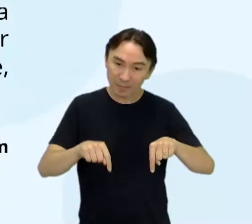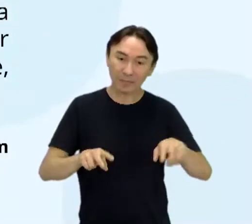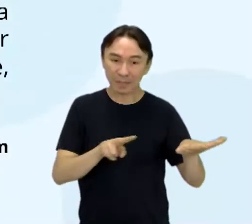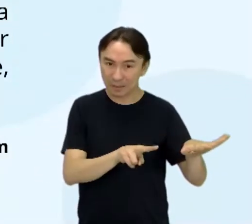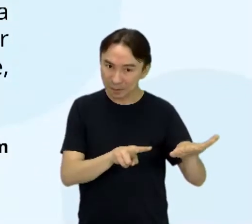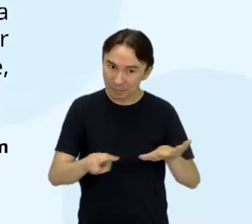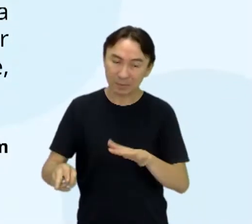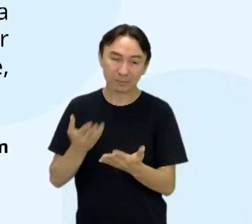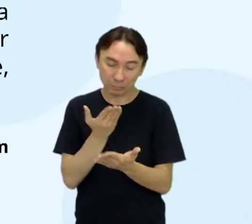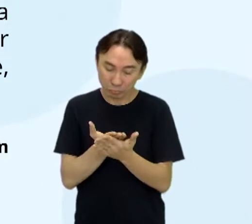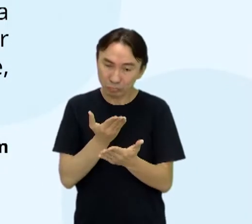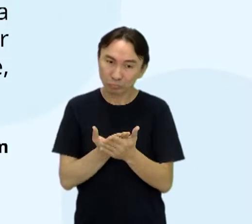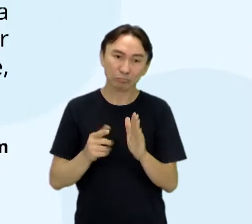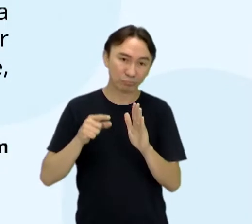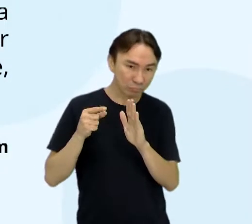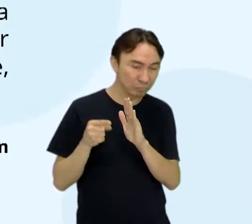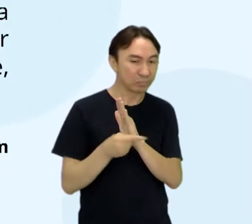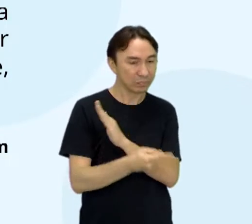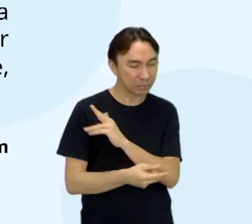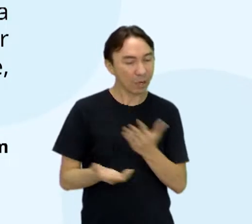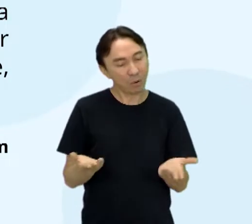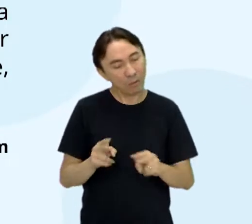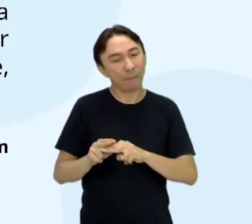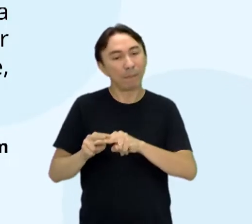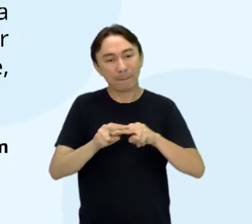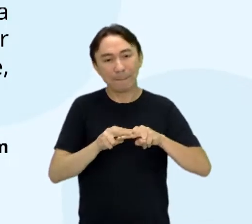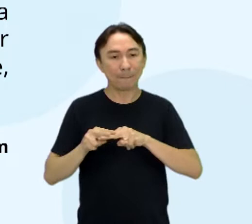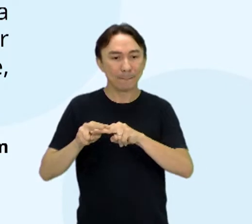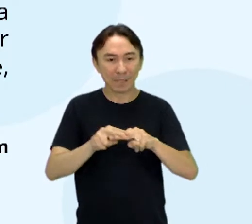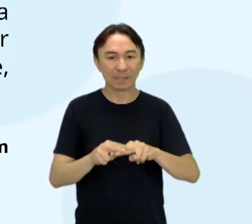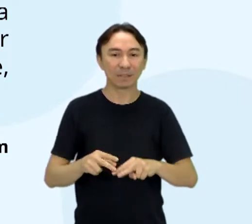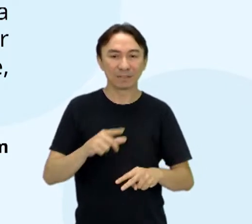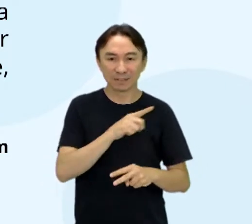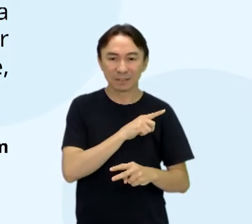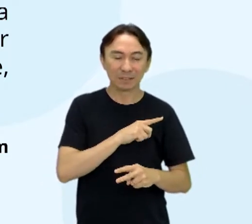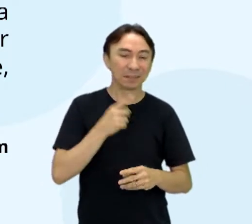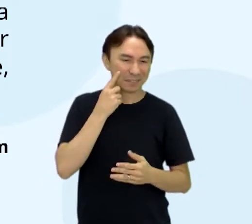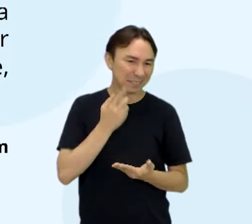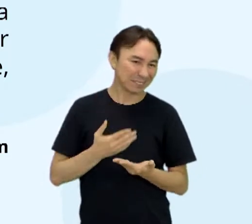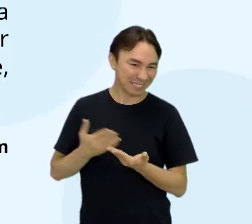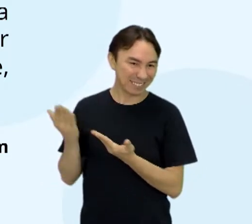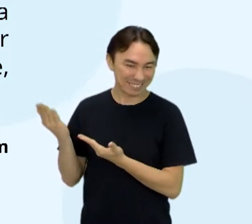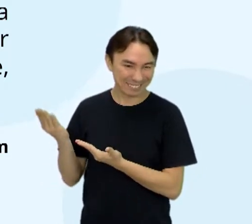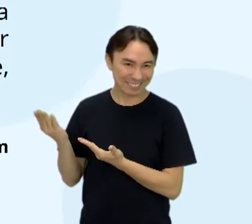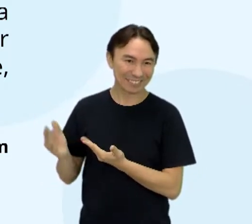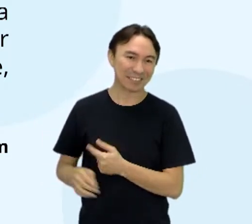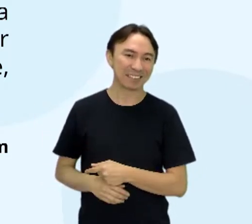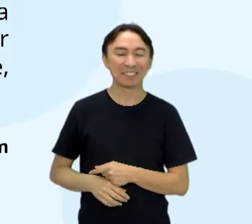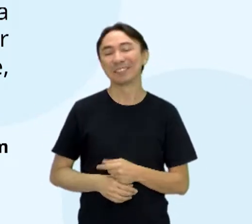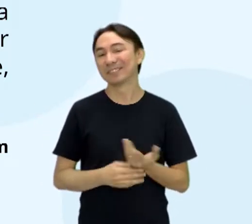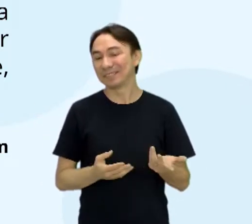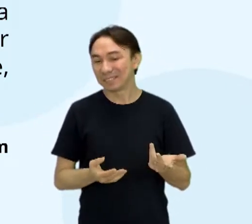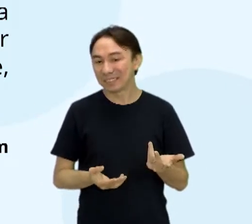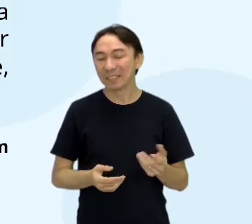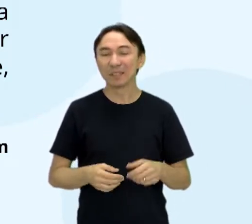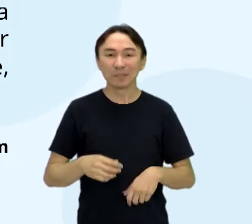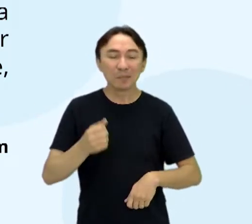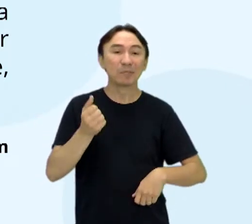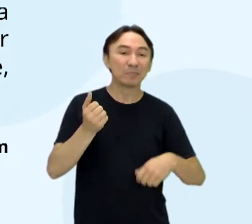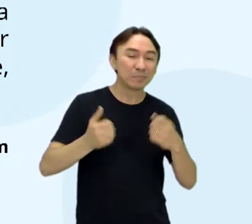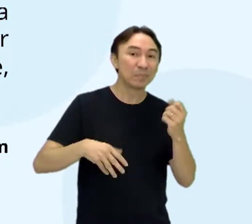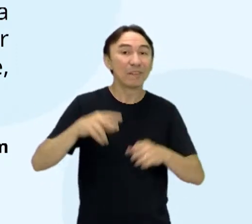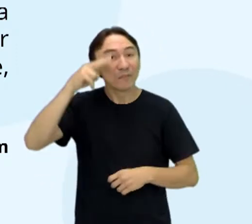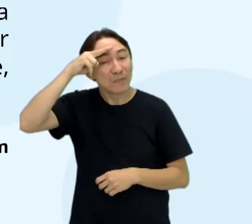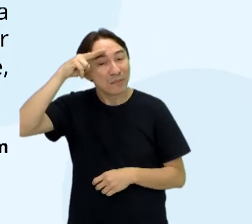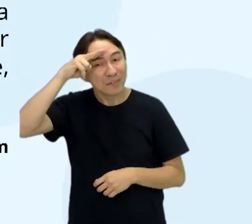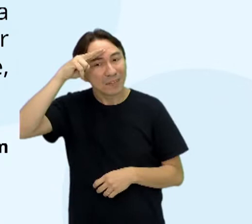a retomada, vamos voltar um pouquinho, aparece aí um belo tucano, você já imagina o direcionamento que a aula tem. A professora Viviane que fala que toda aula minha ela tem